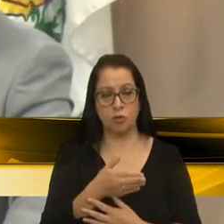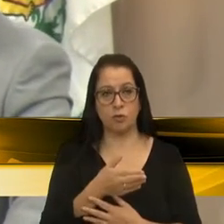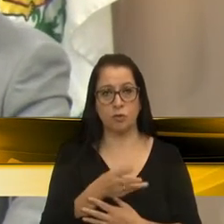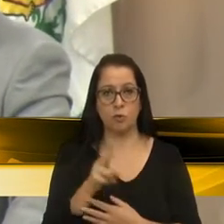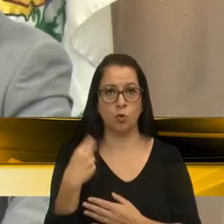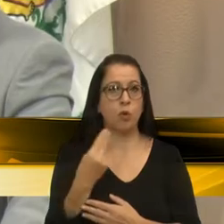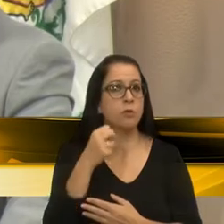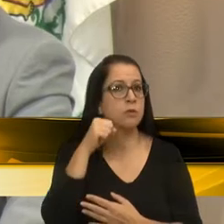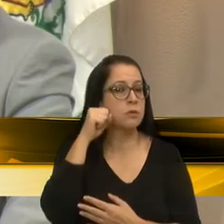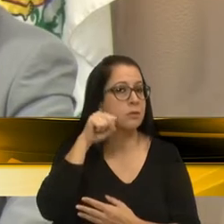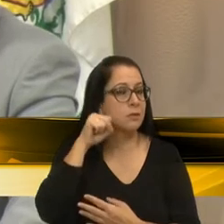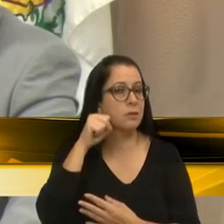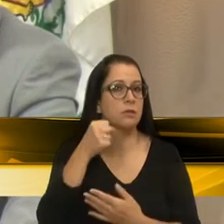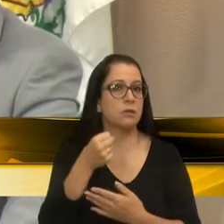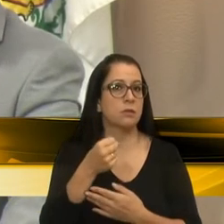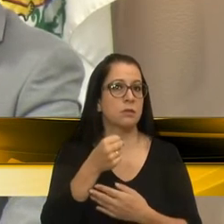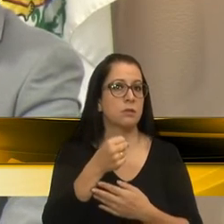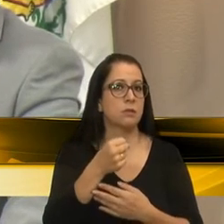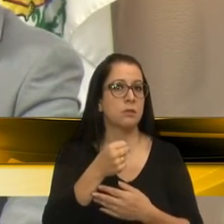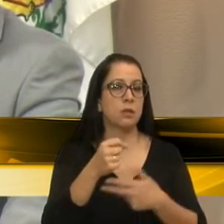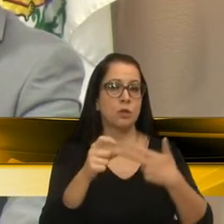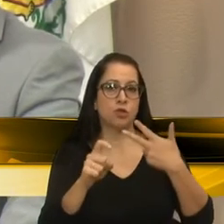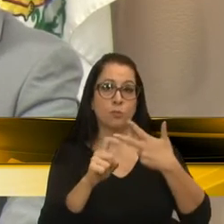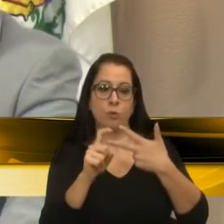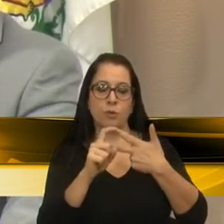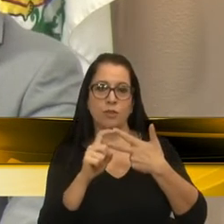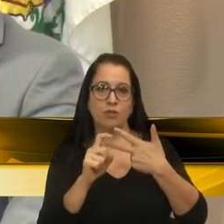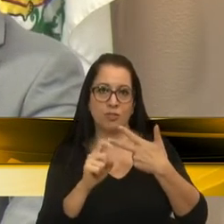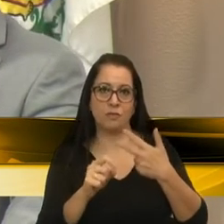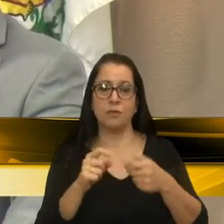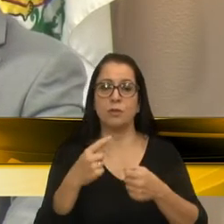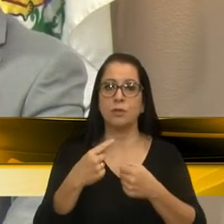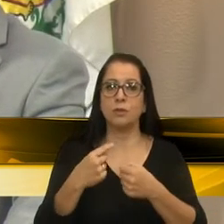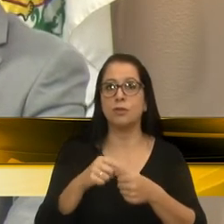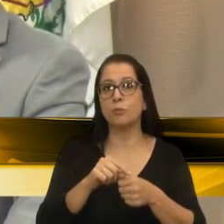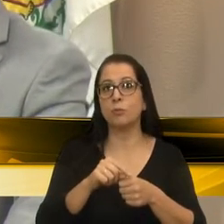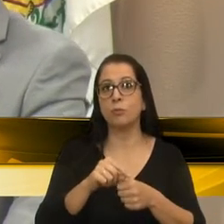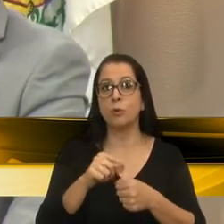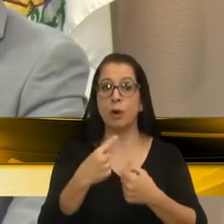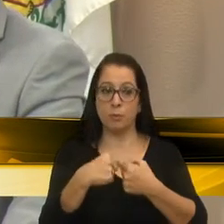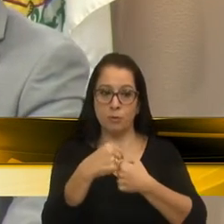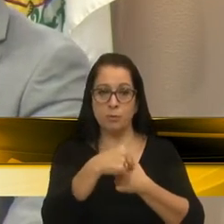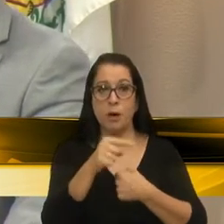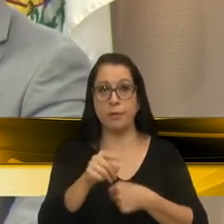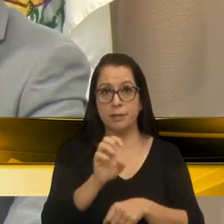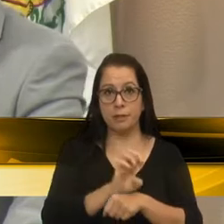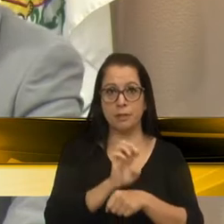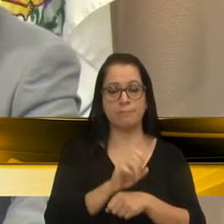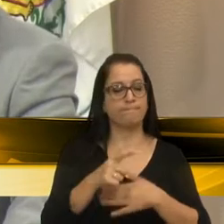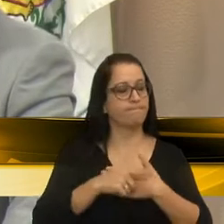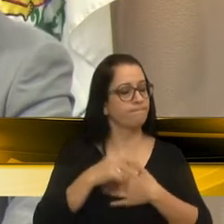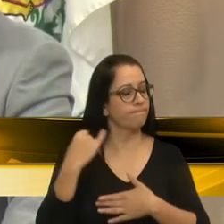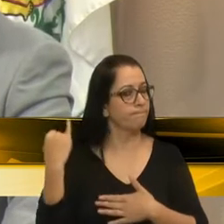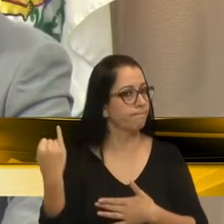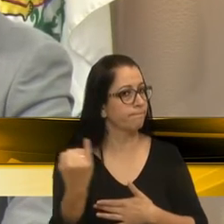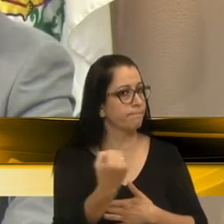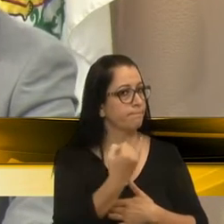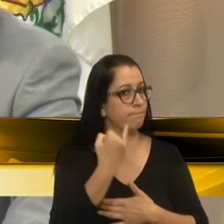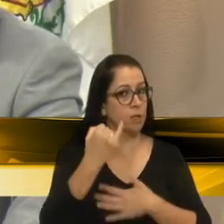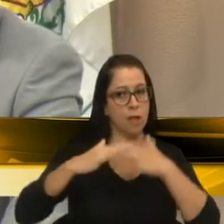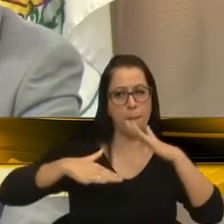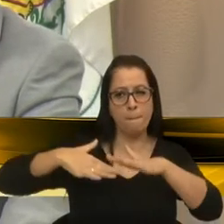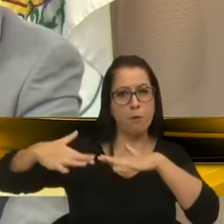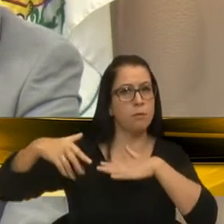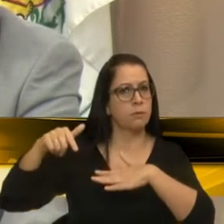nossos senadores, os poderes executivos, tanto o municipal como o estadual, têm papel fundamental nessa movimentação.